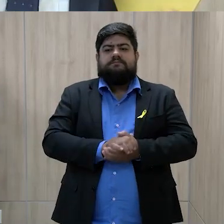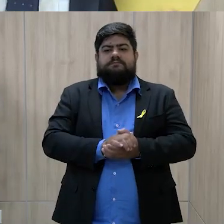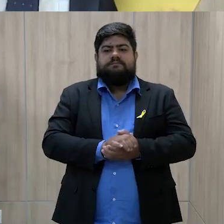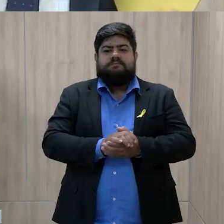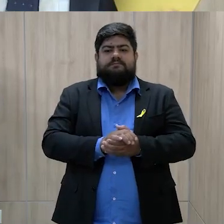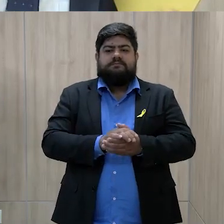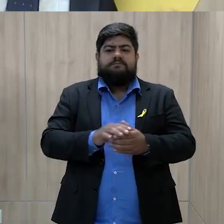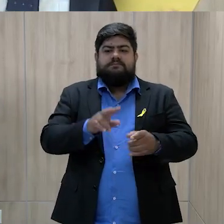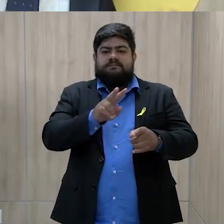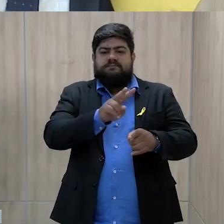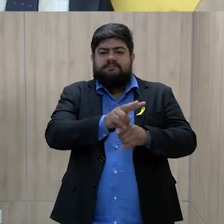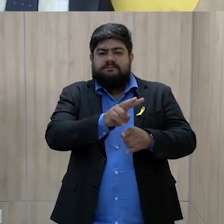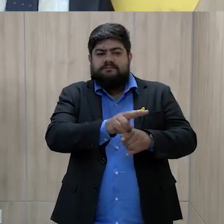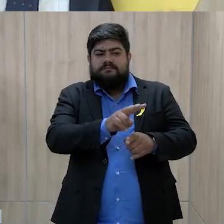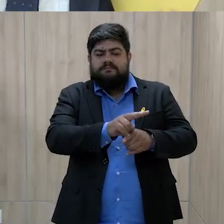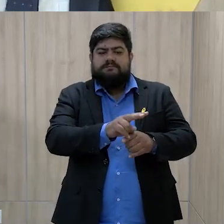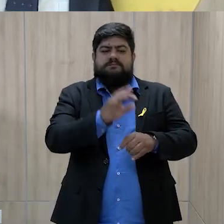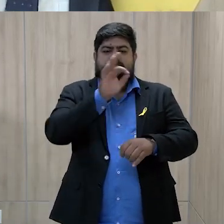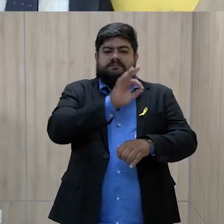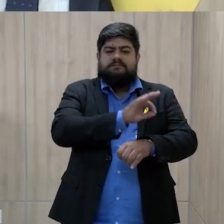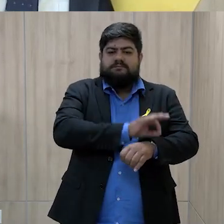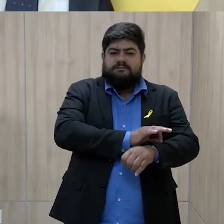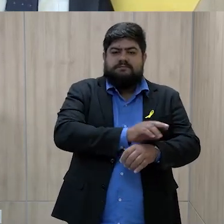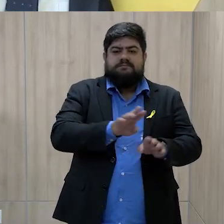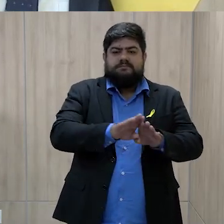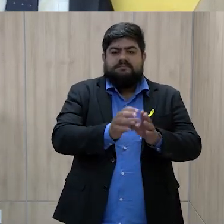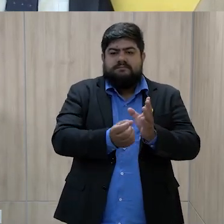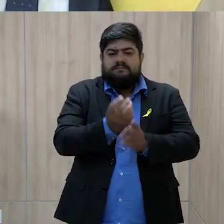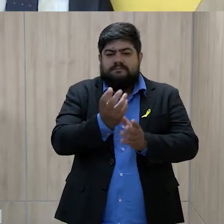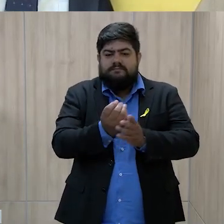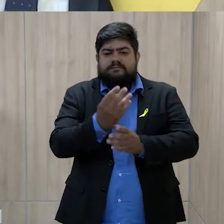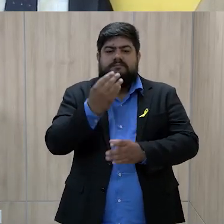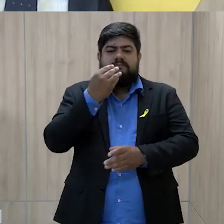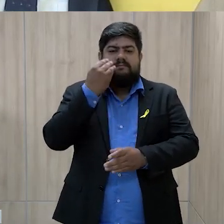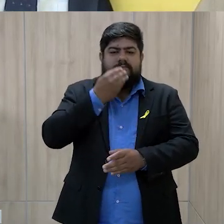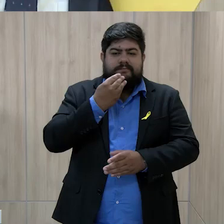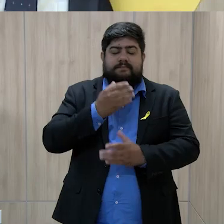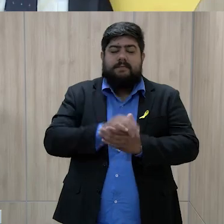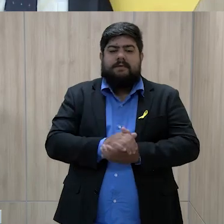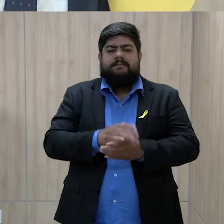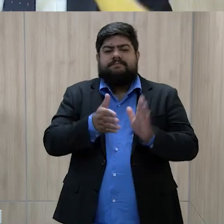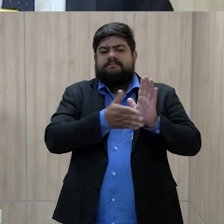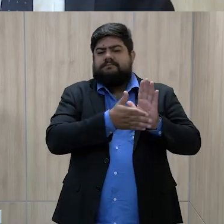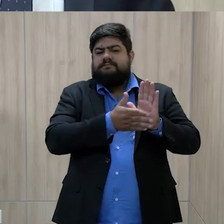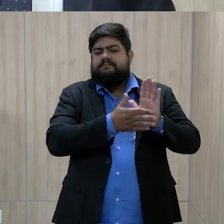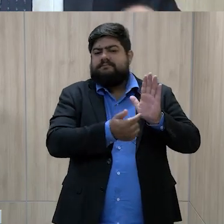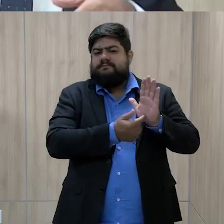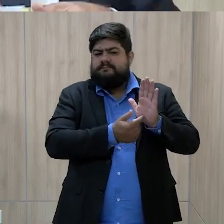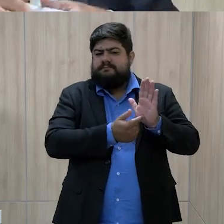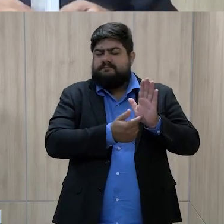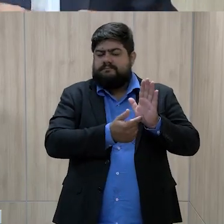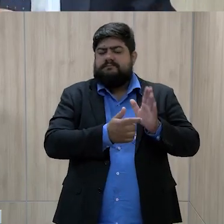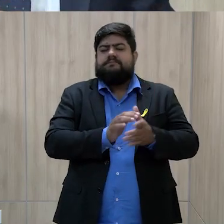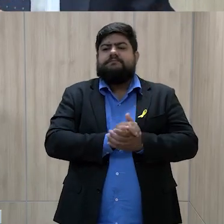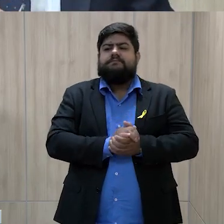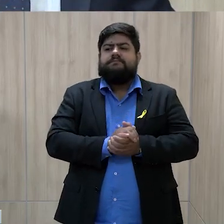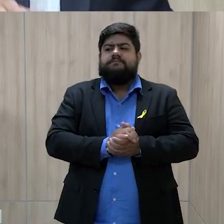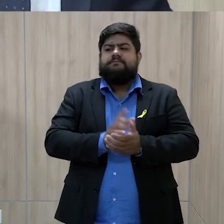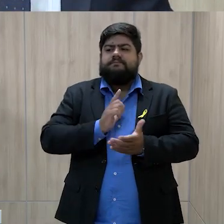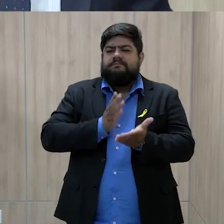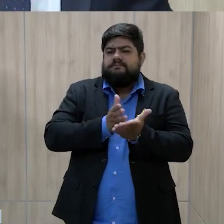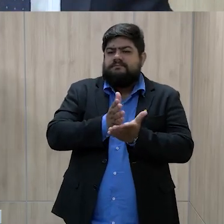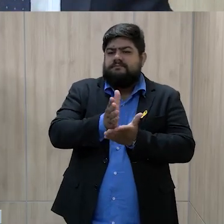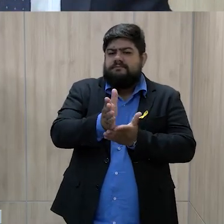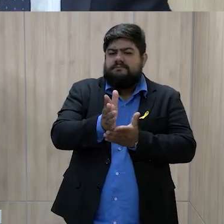incentivo ao desenvolvimento da apicultura e meliponicultura esta proposta senhores